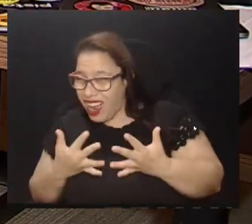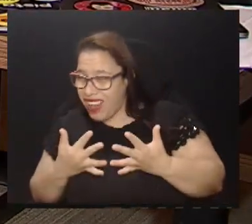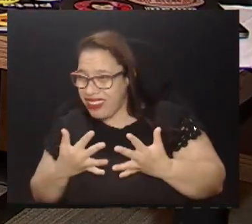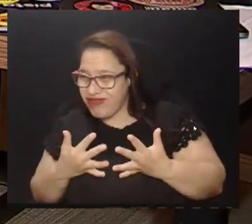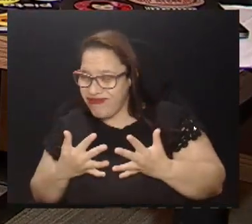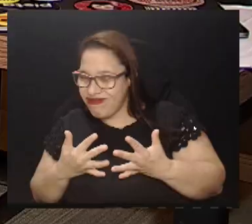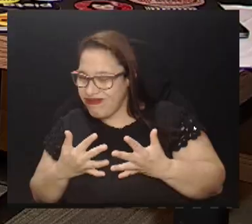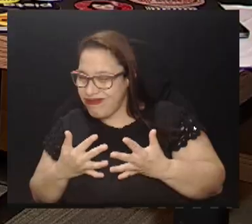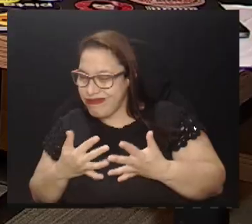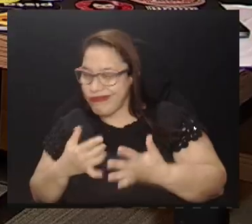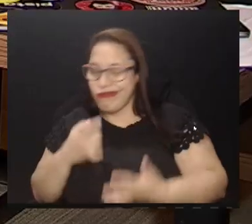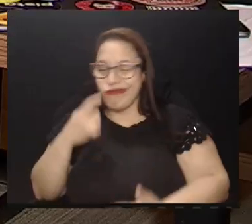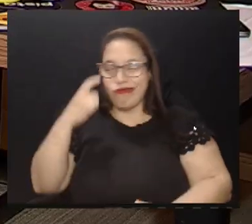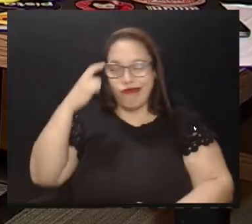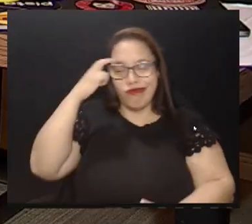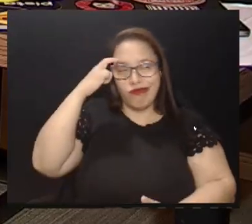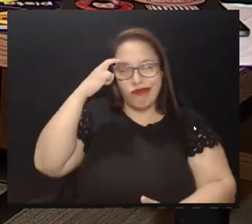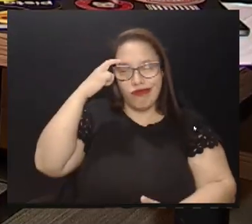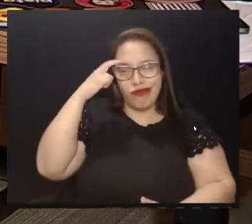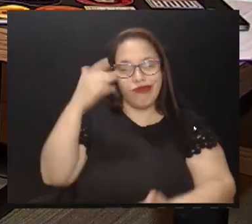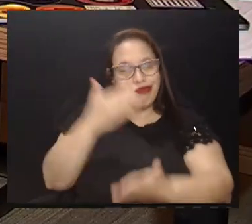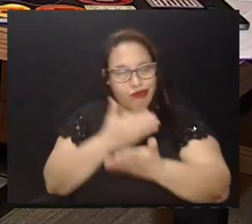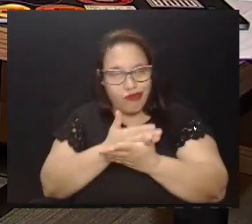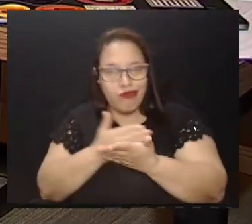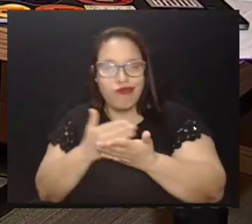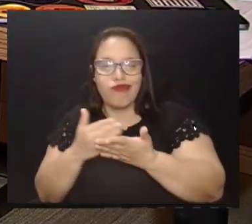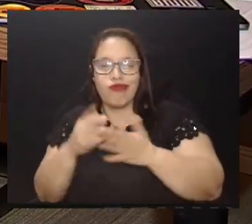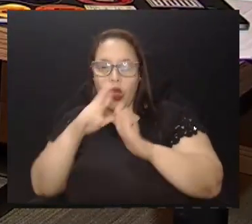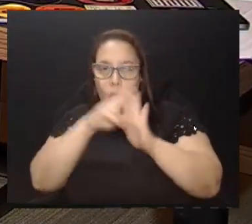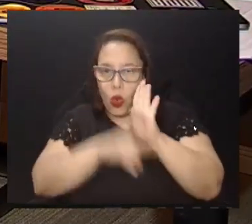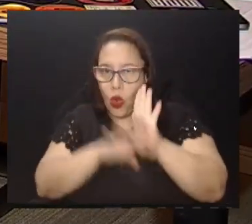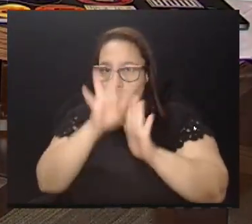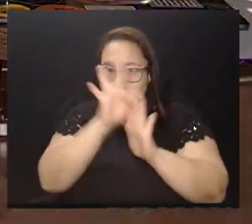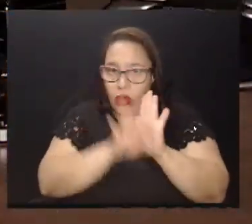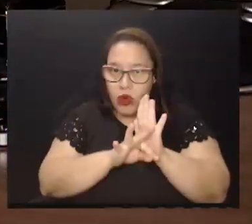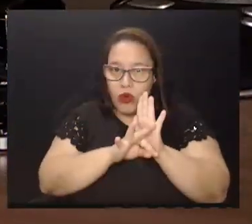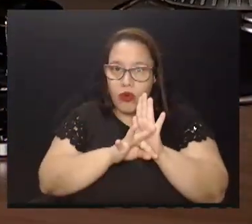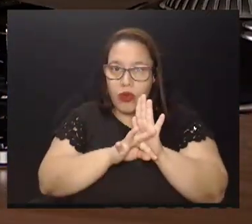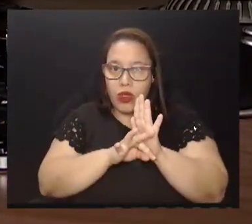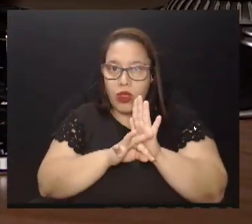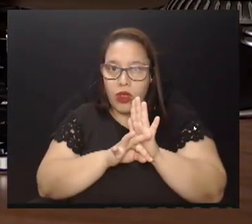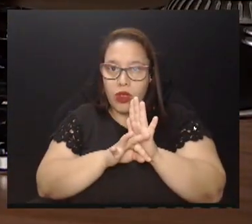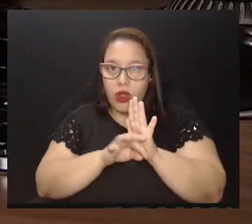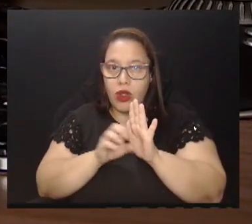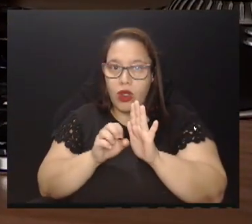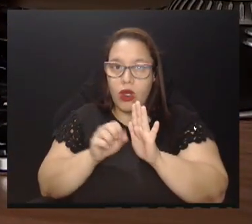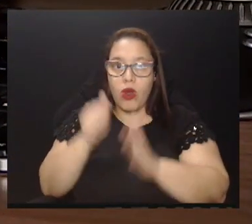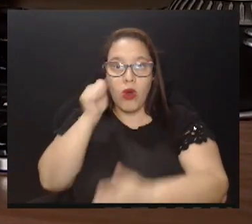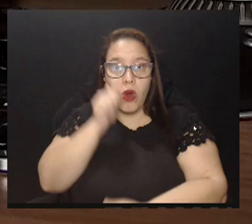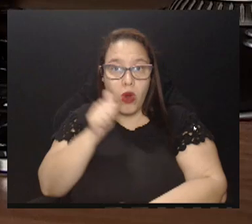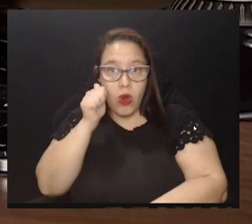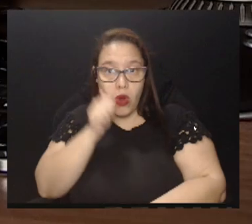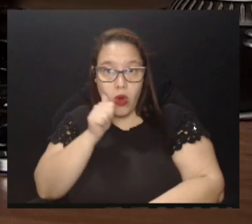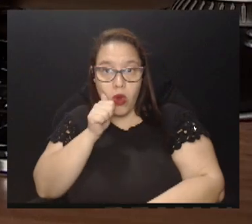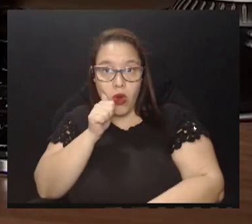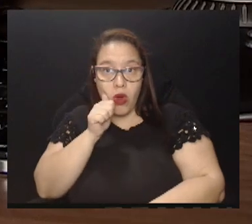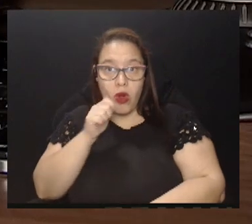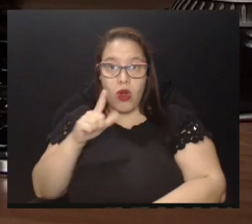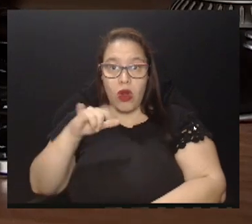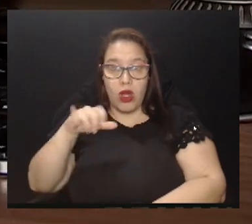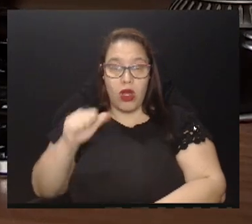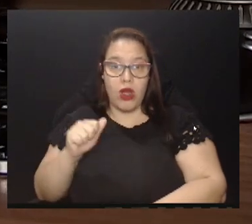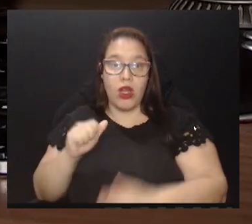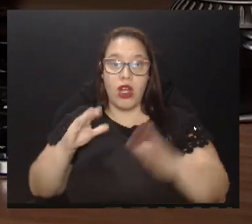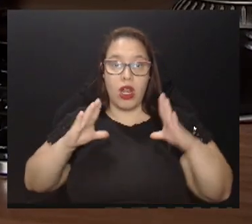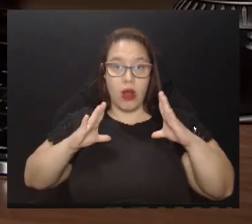o clima do filme. Quando a gente cria esse roteiro, O Lé e o Anjo é uma história de uma menina que um dia aparece um anjo no quarto dela. E a